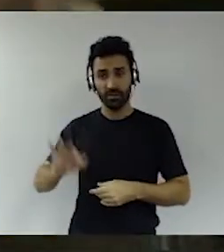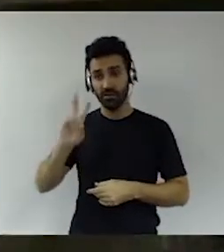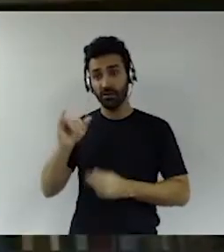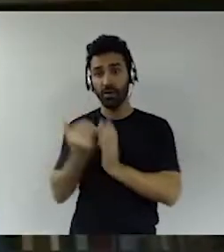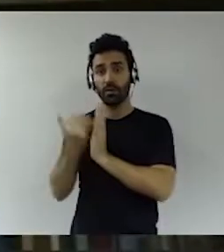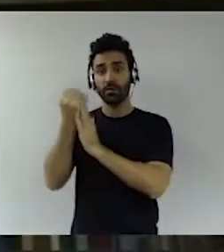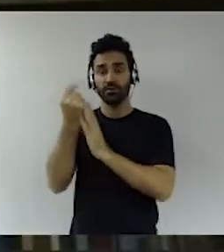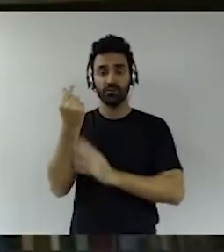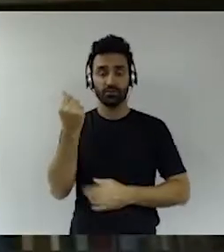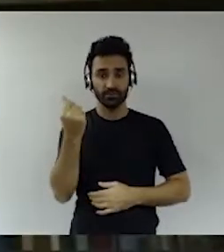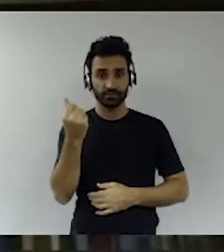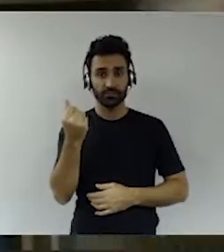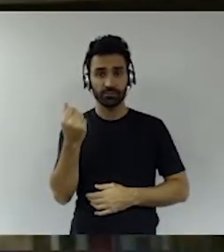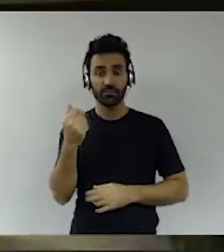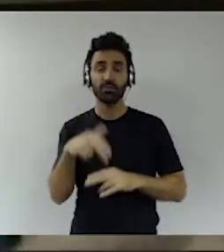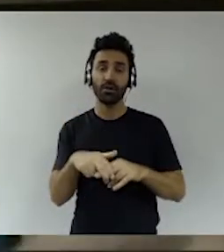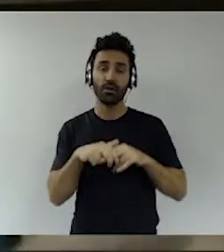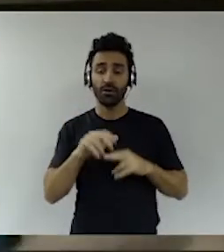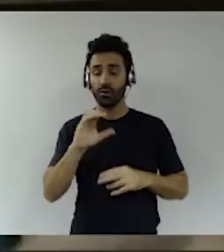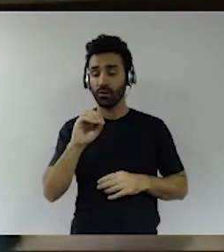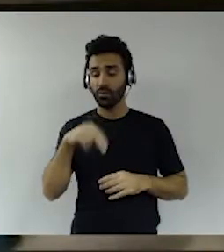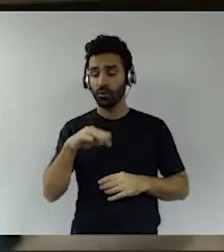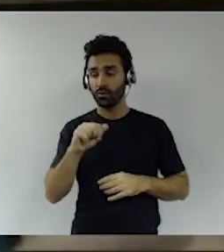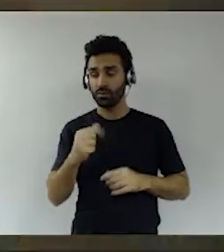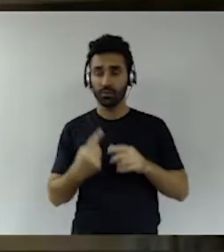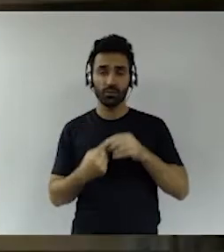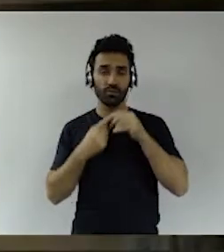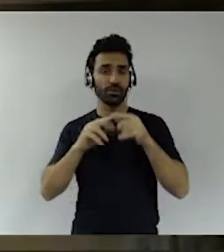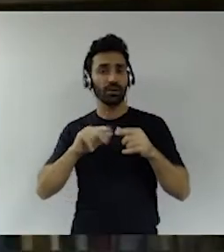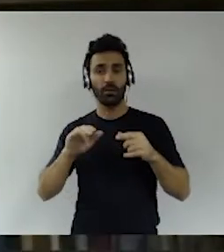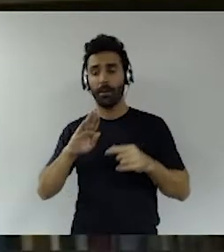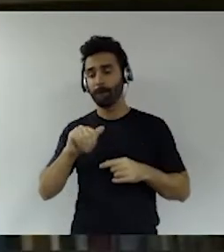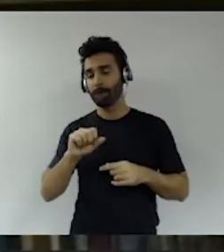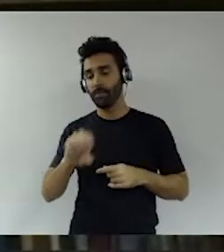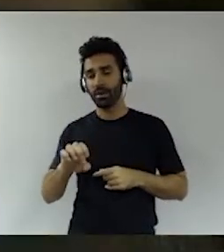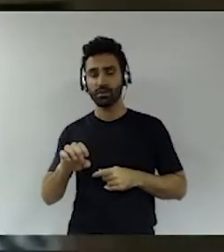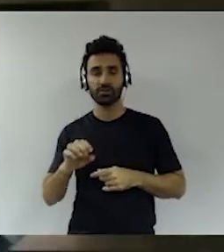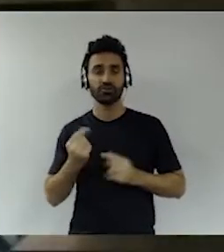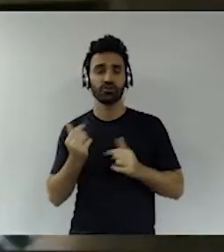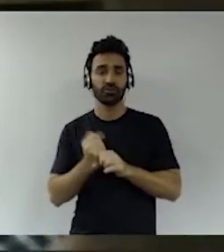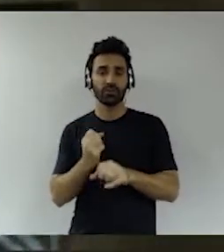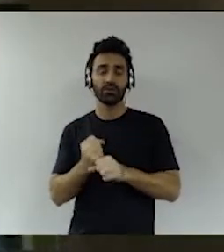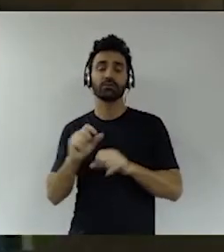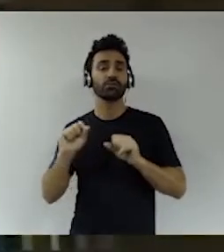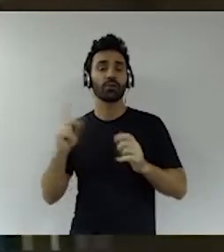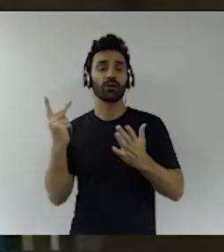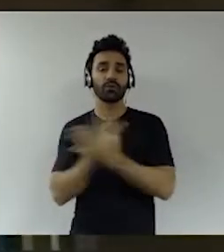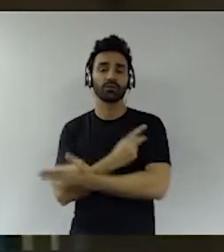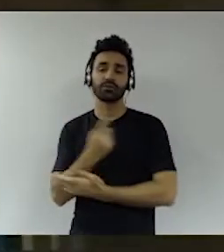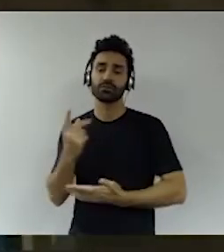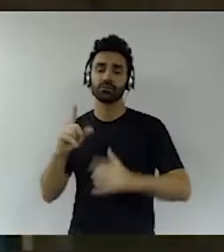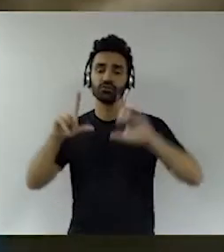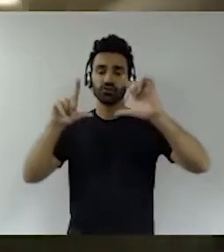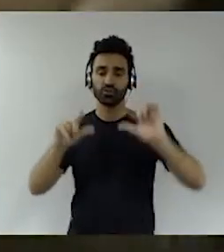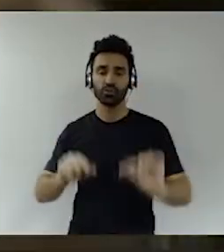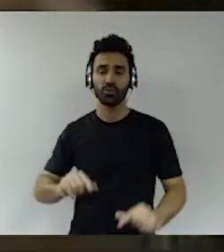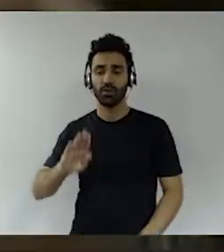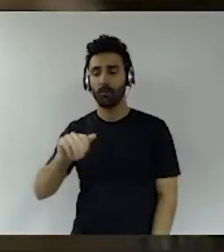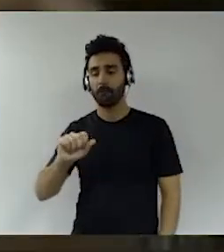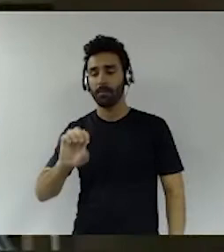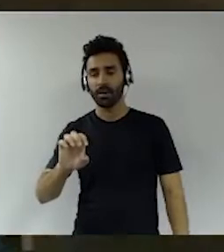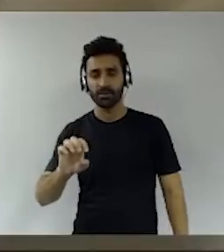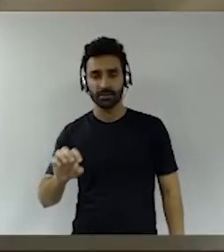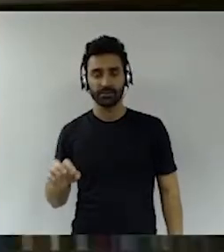como a conta única do Tesouro Nacional não faz parte da base monetária, o que acontece nesse caso? Há uma diminuição da base monetária,